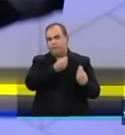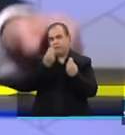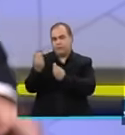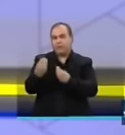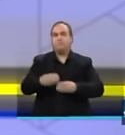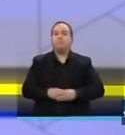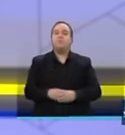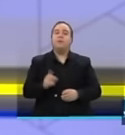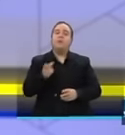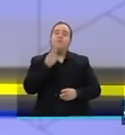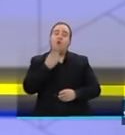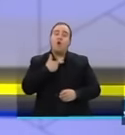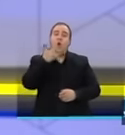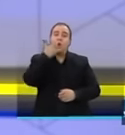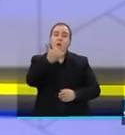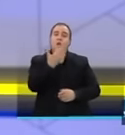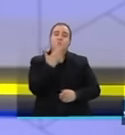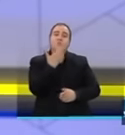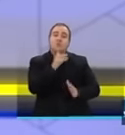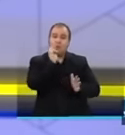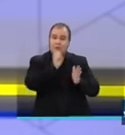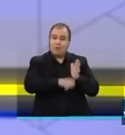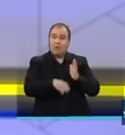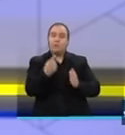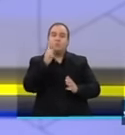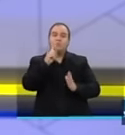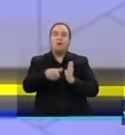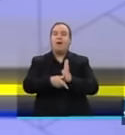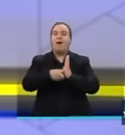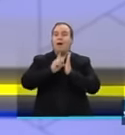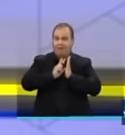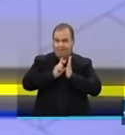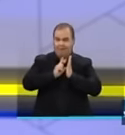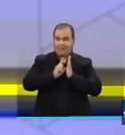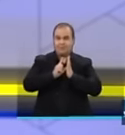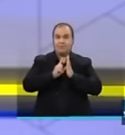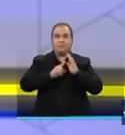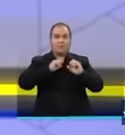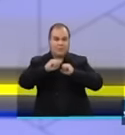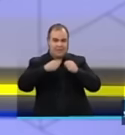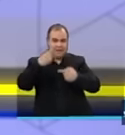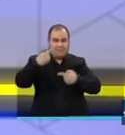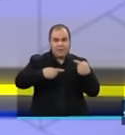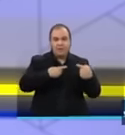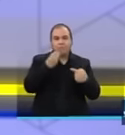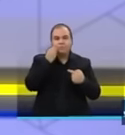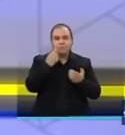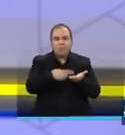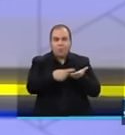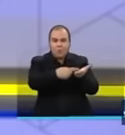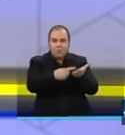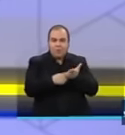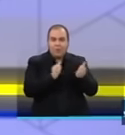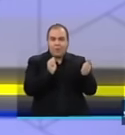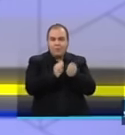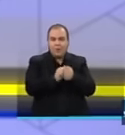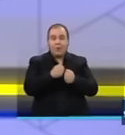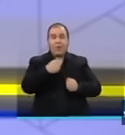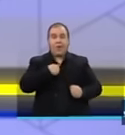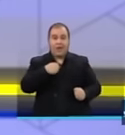Marçal foi negado. Que eu ligo para pedir contrato, me ligou um dia antes do debate da Band para tentar armar comigo, eu